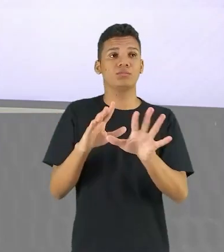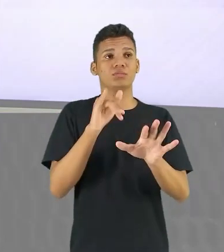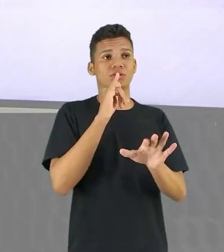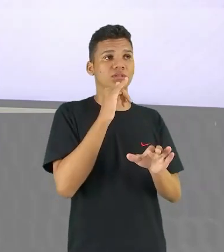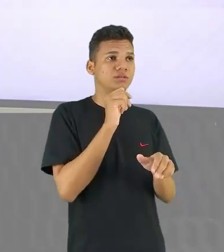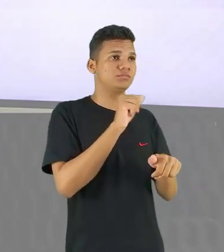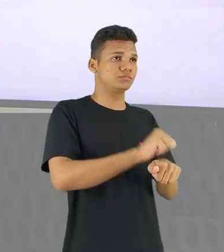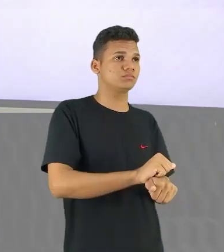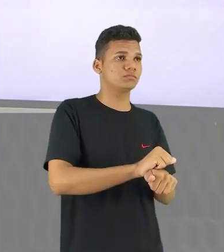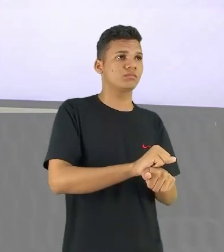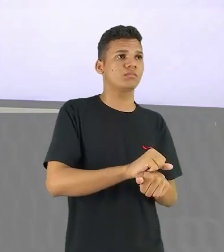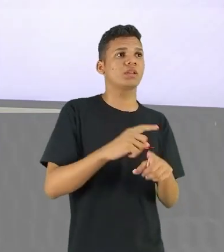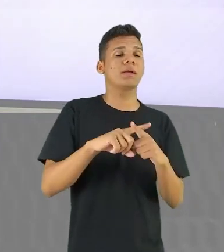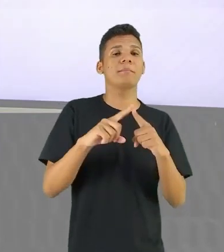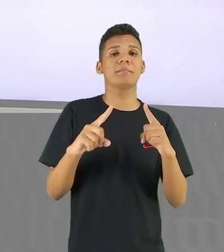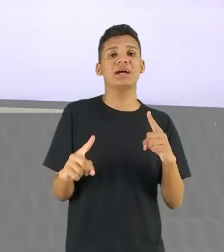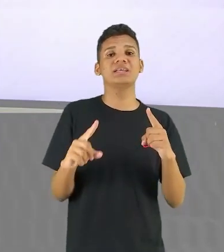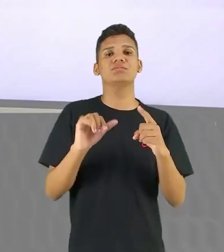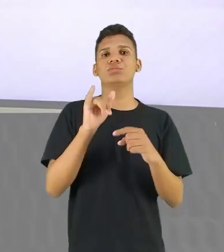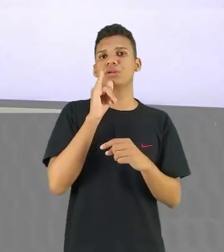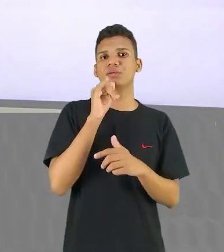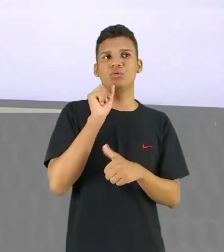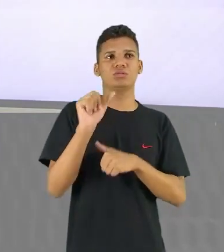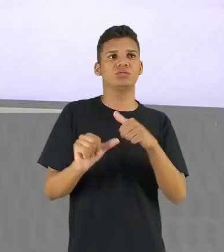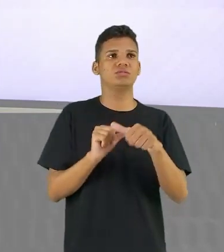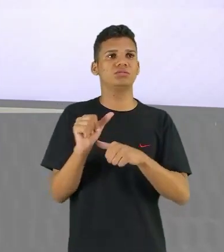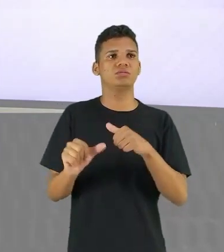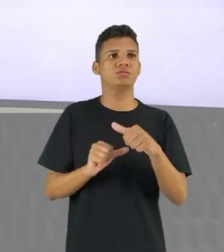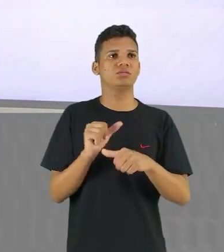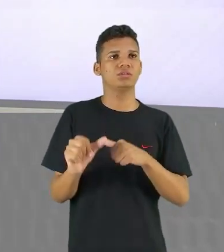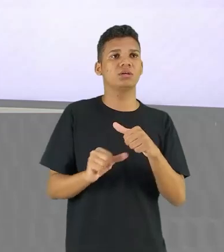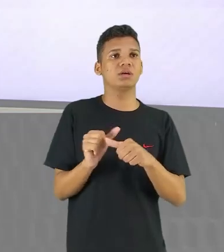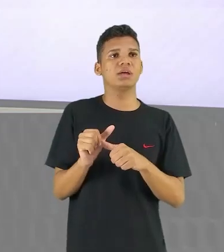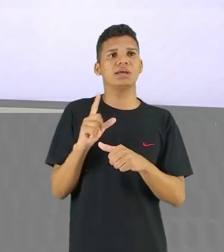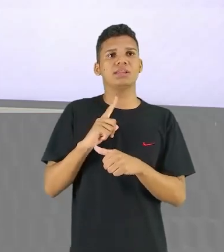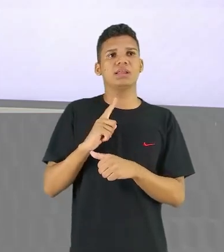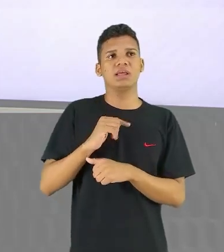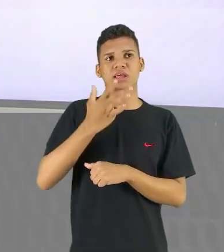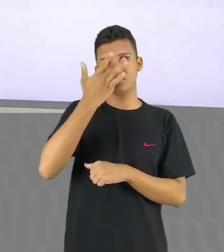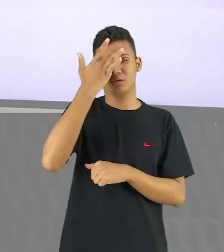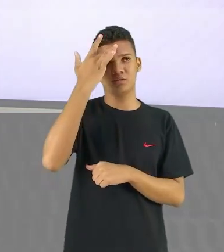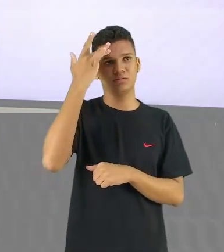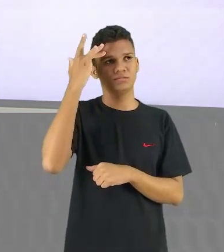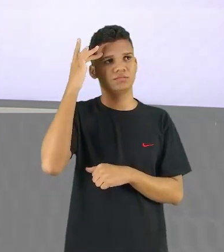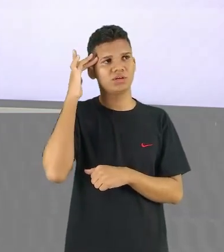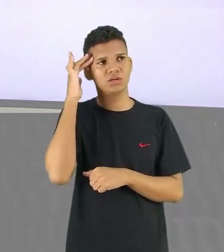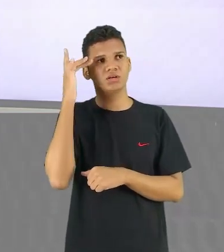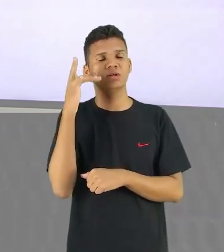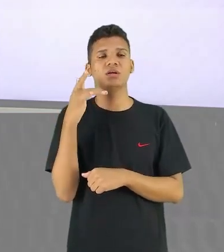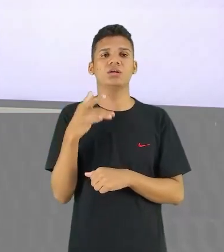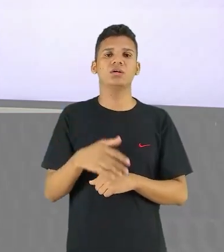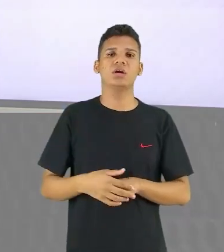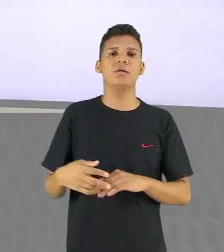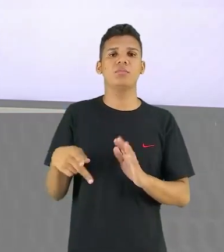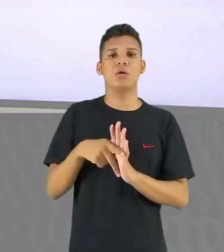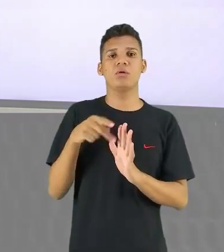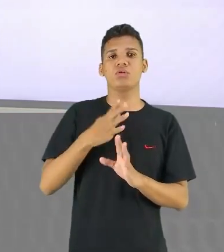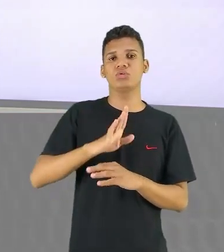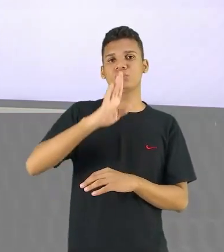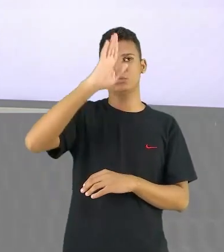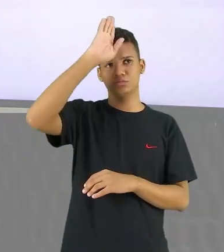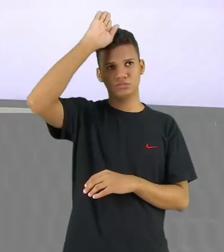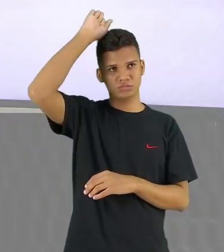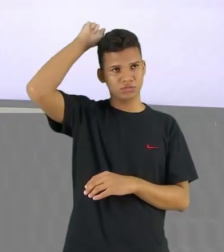e depois substitui eles por conquistadores romanos. Aí você remove os romanos